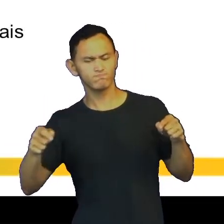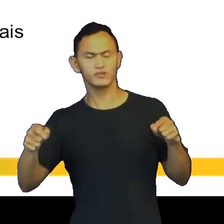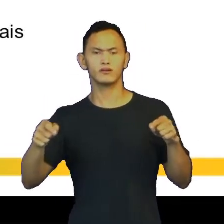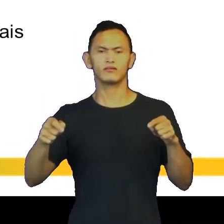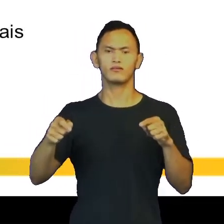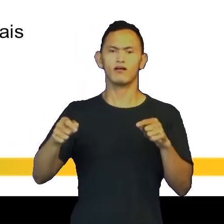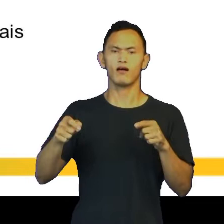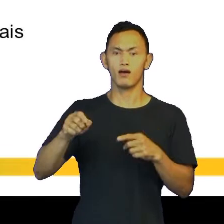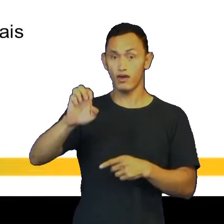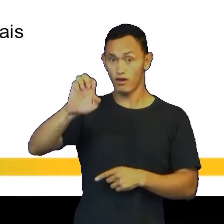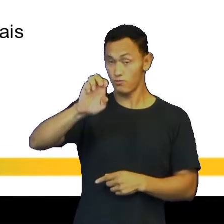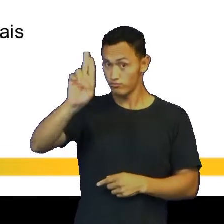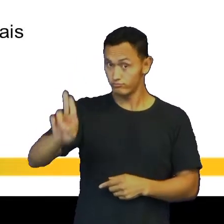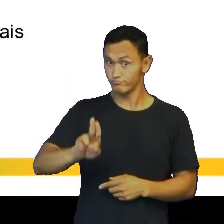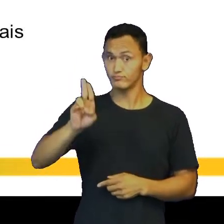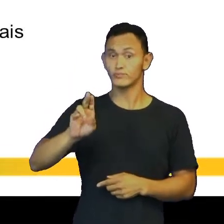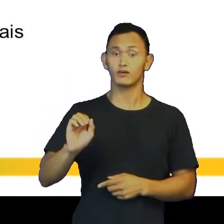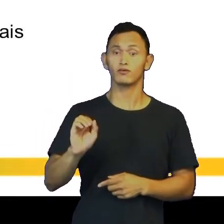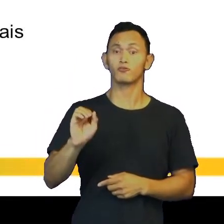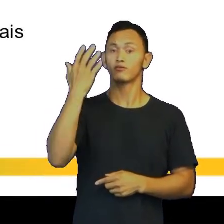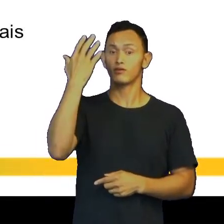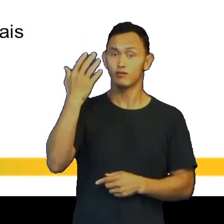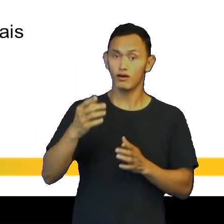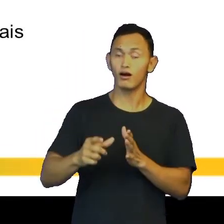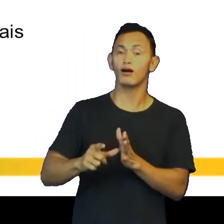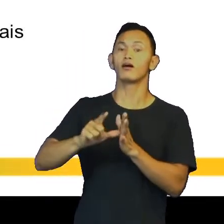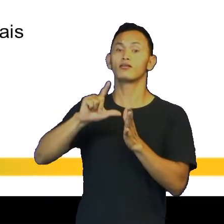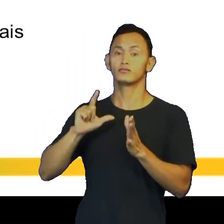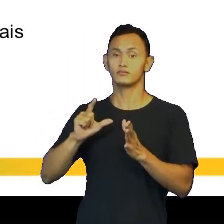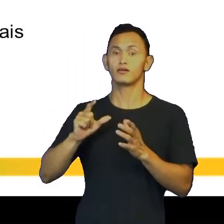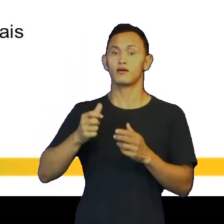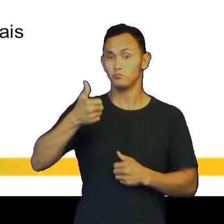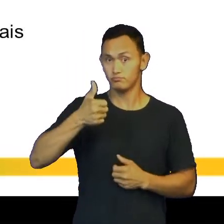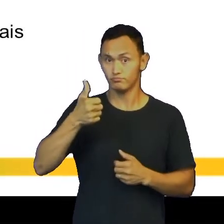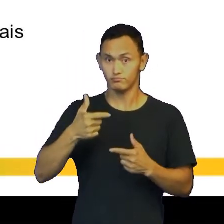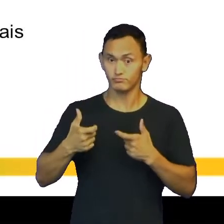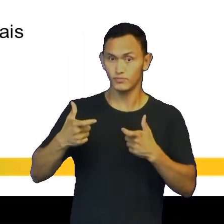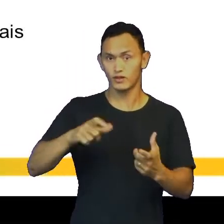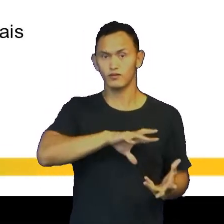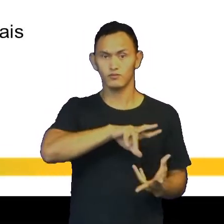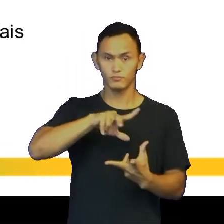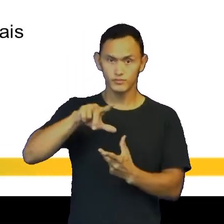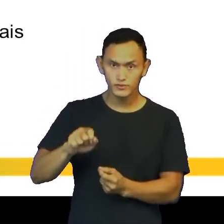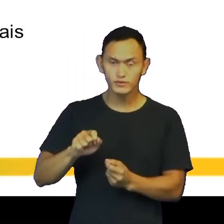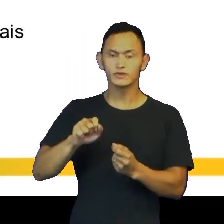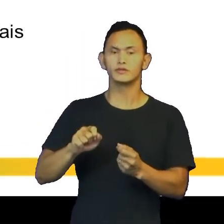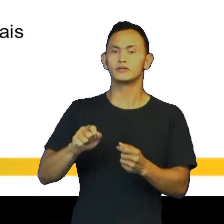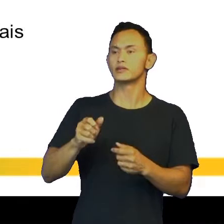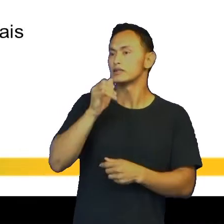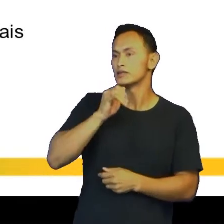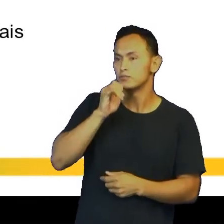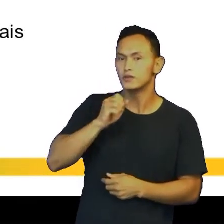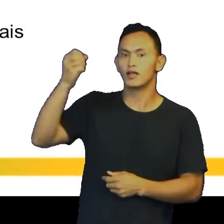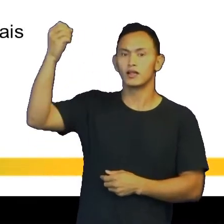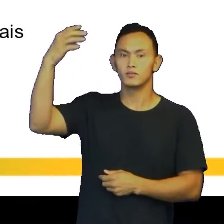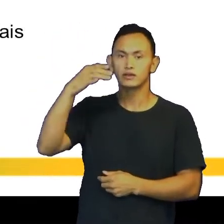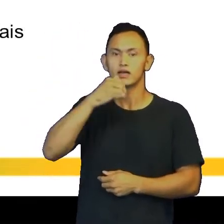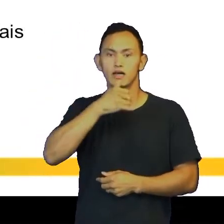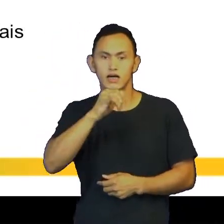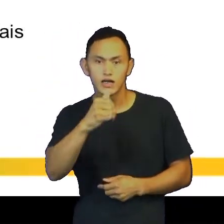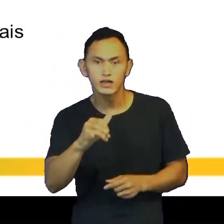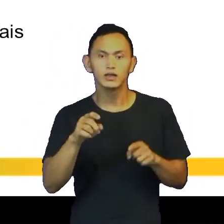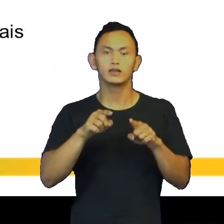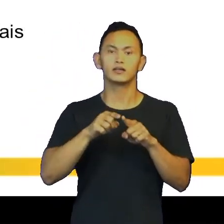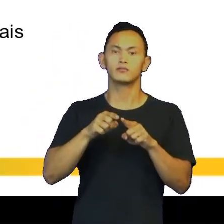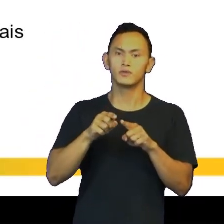na Europa que acontece né antes ali da primeira guerra mundial as invenções né como a iluminação elétrica o